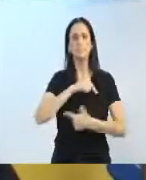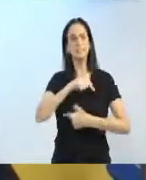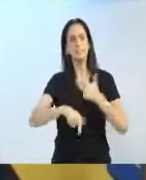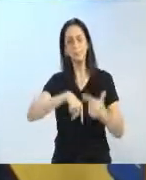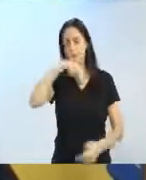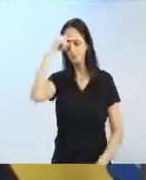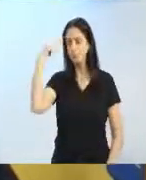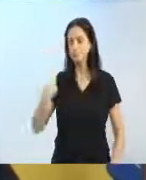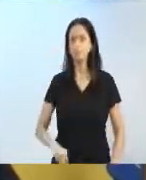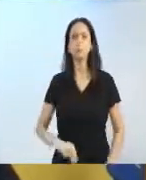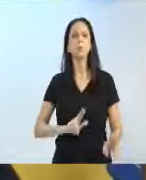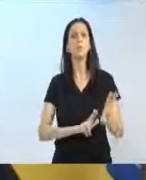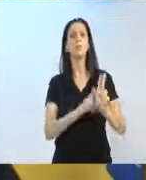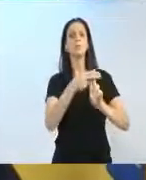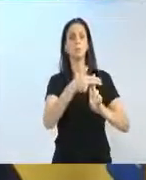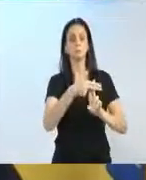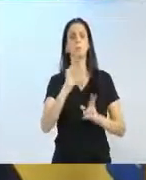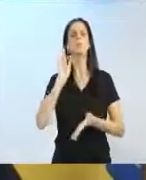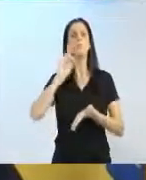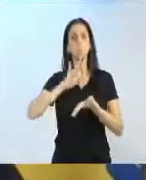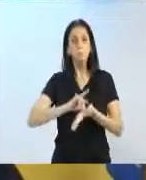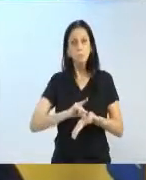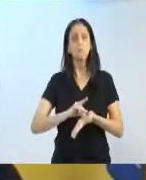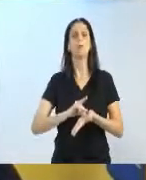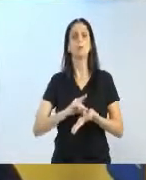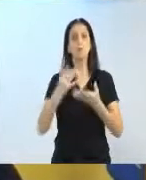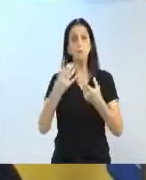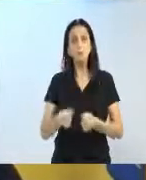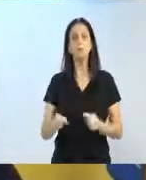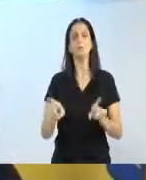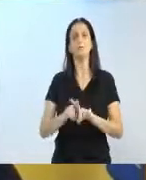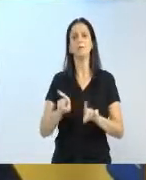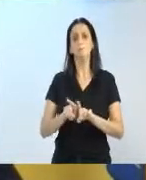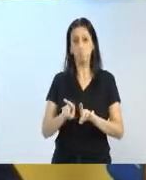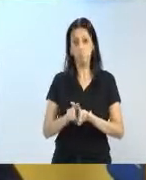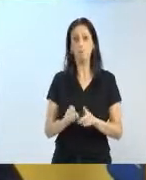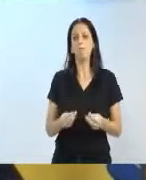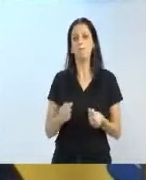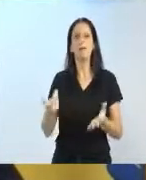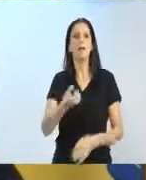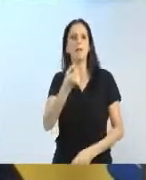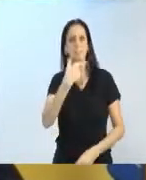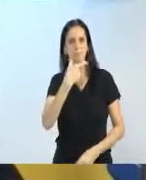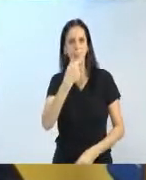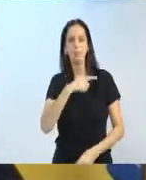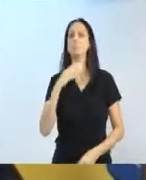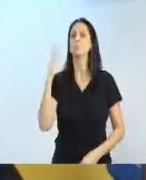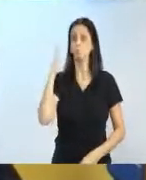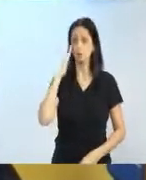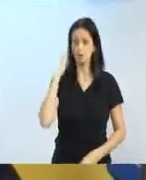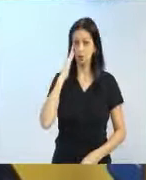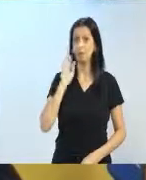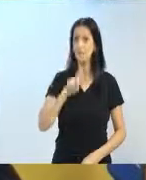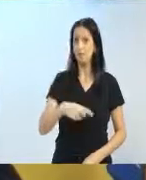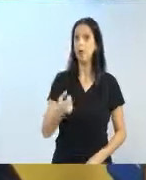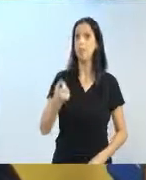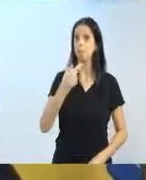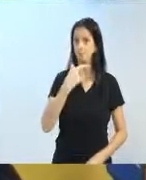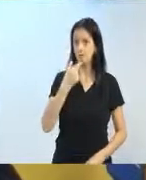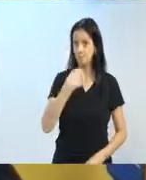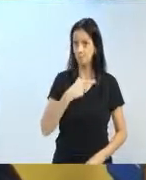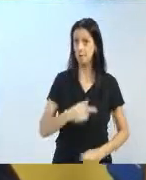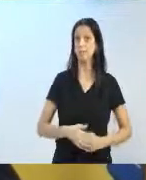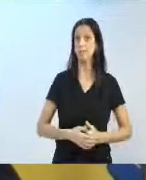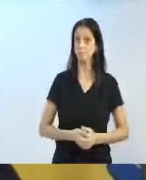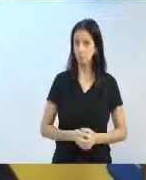o SUS realmente incorpore esses medicamentos, né? A gente sabe que são medicamentos, né, vereador Gilson,